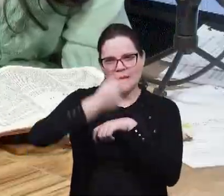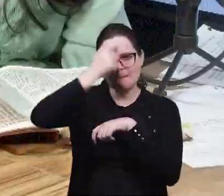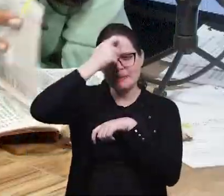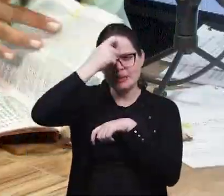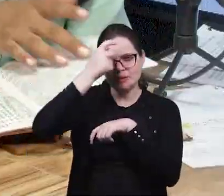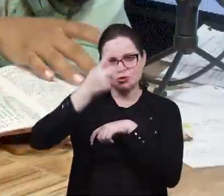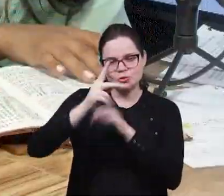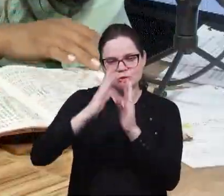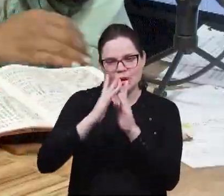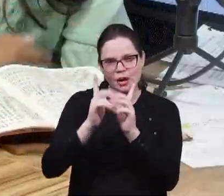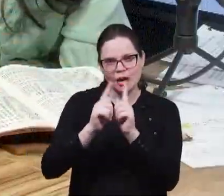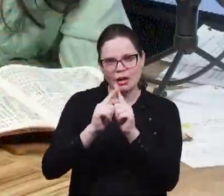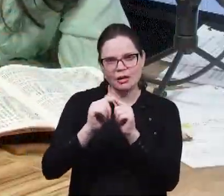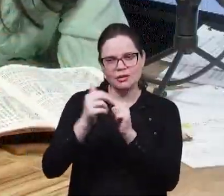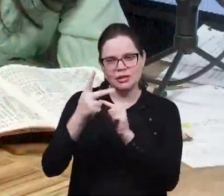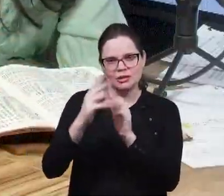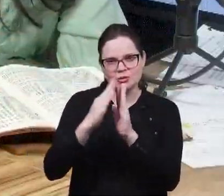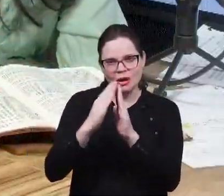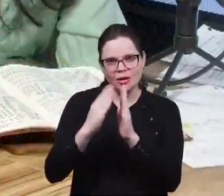tem entrado nas igrejas,